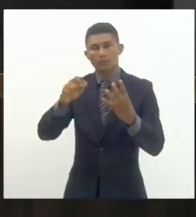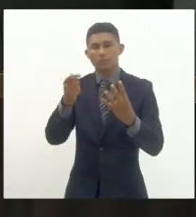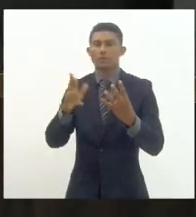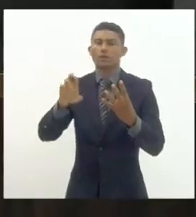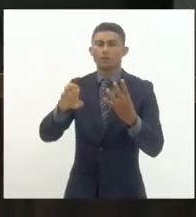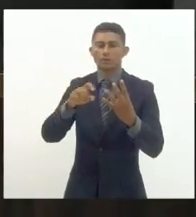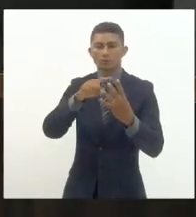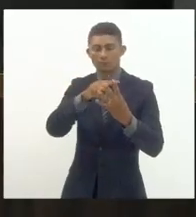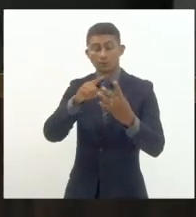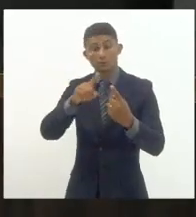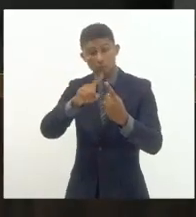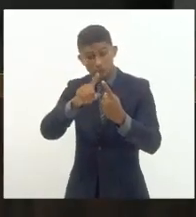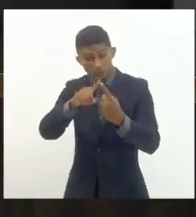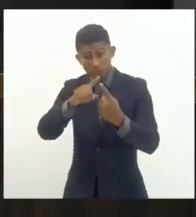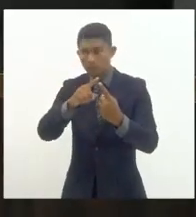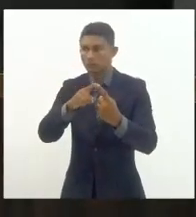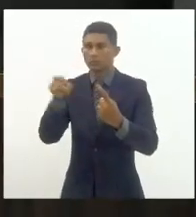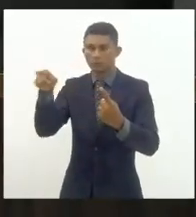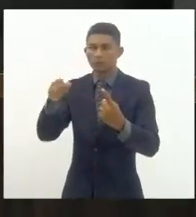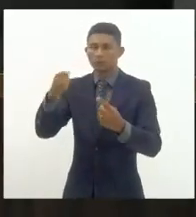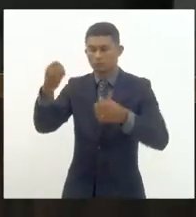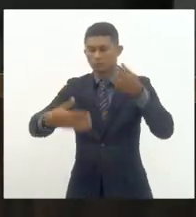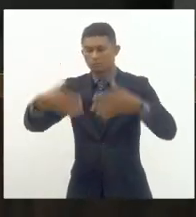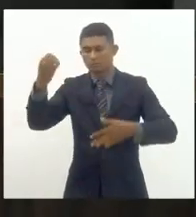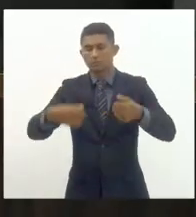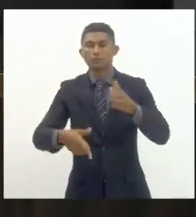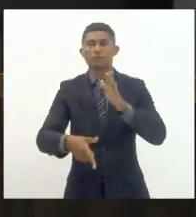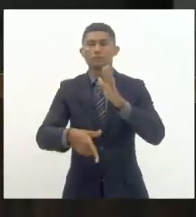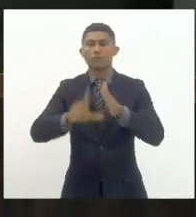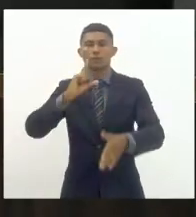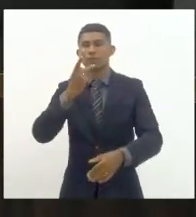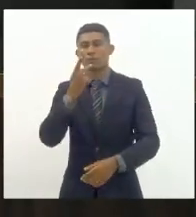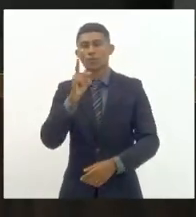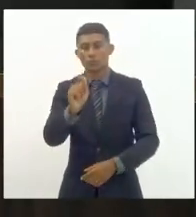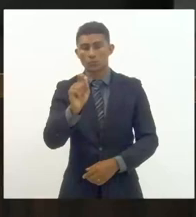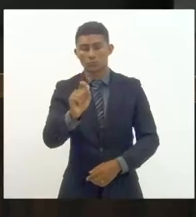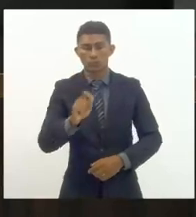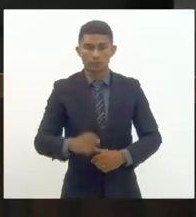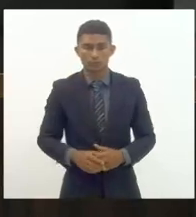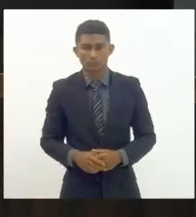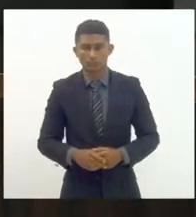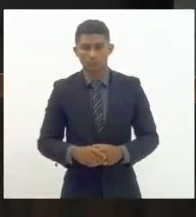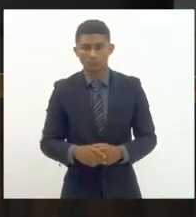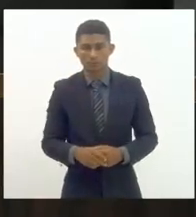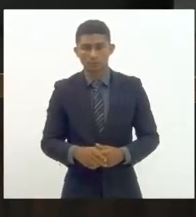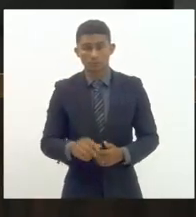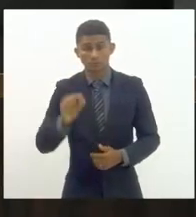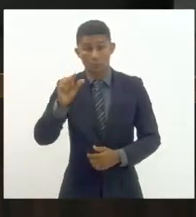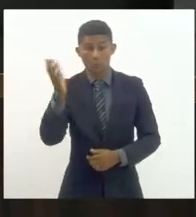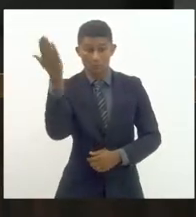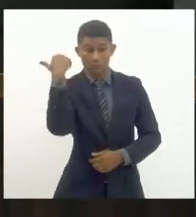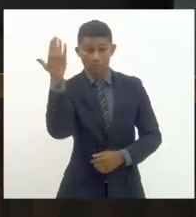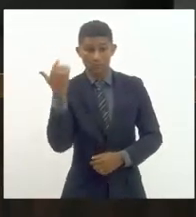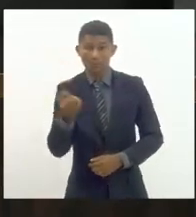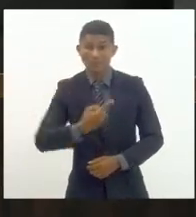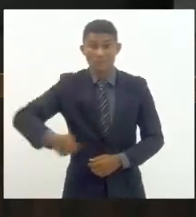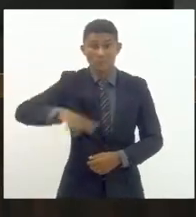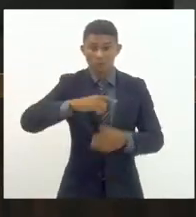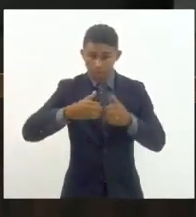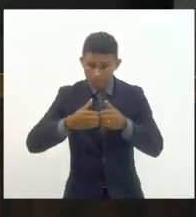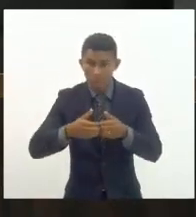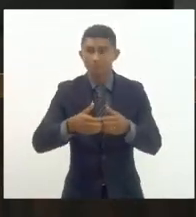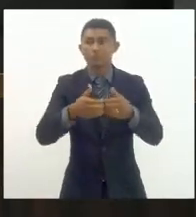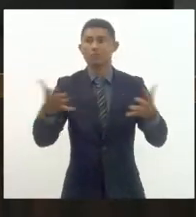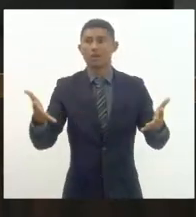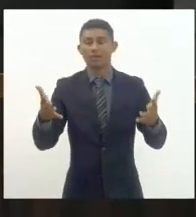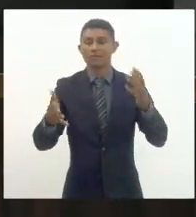deputada Alana usar a palavra, dizer que agora há pouco nós inauguramos as